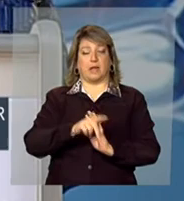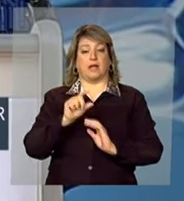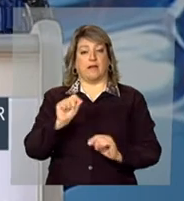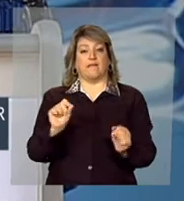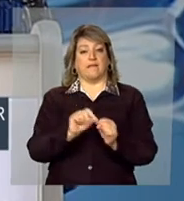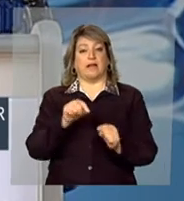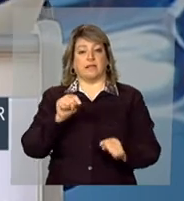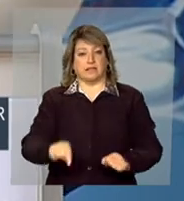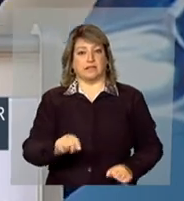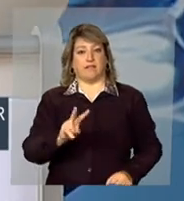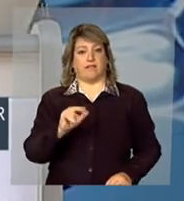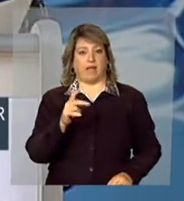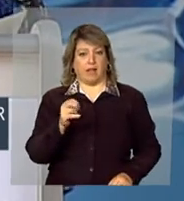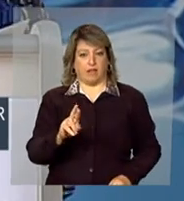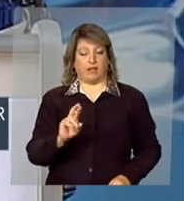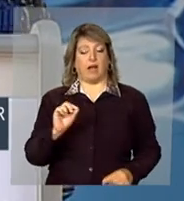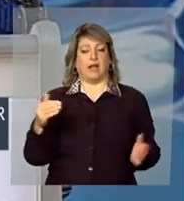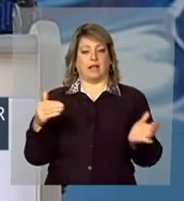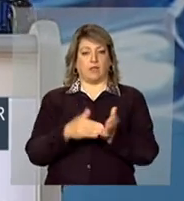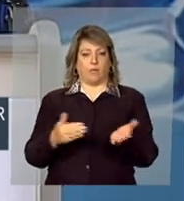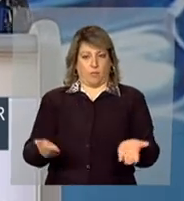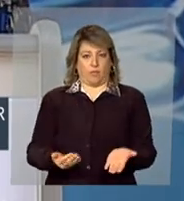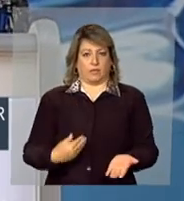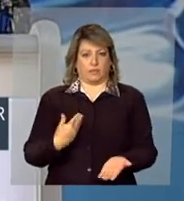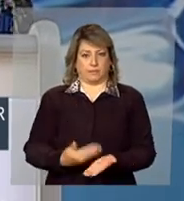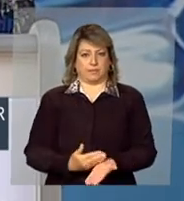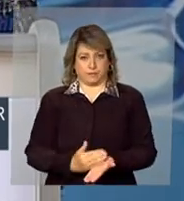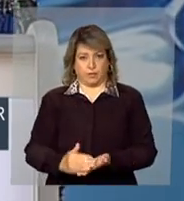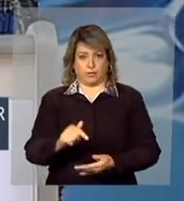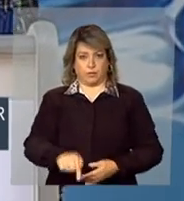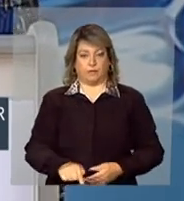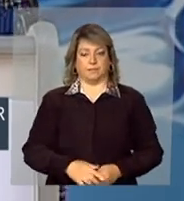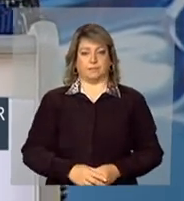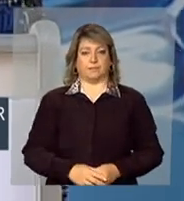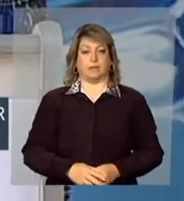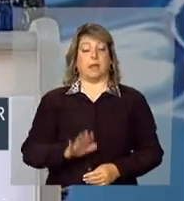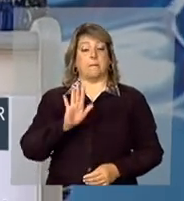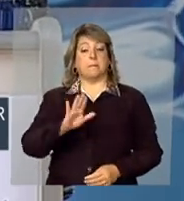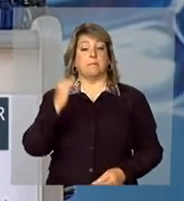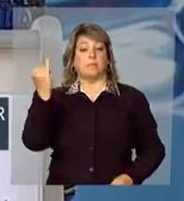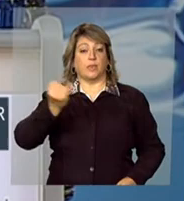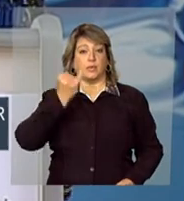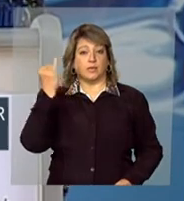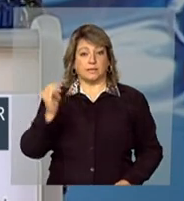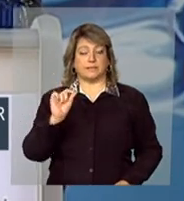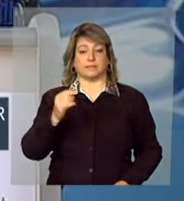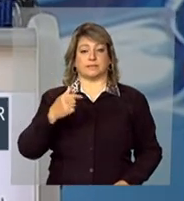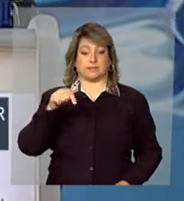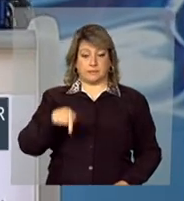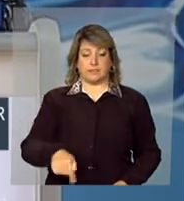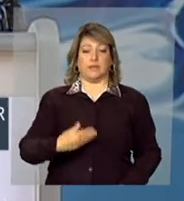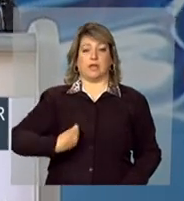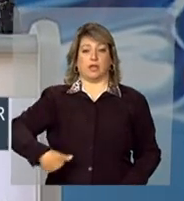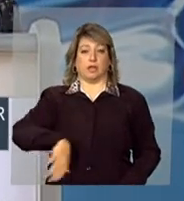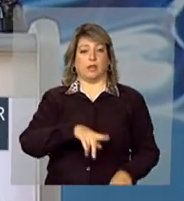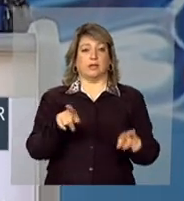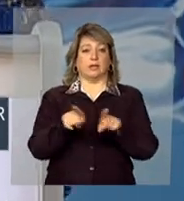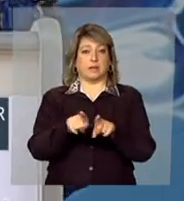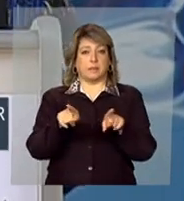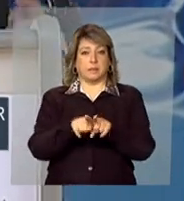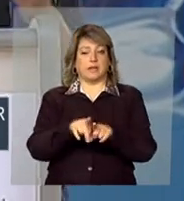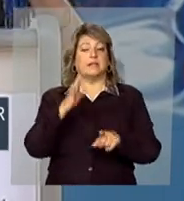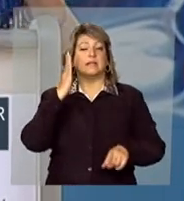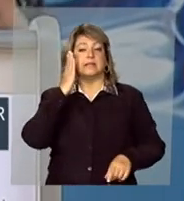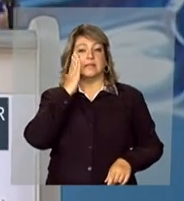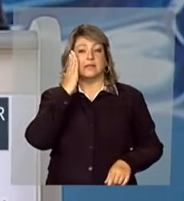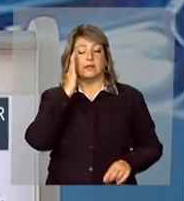hoje. Mas é importantíssimo que aqui nós também